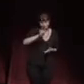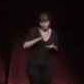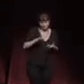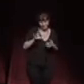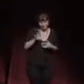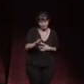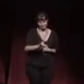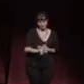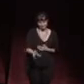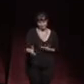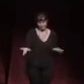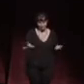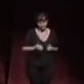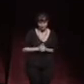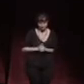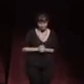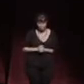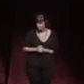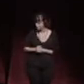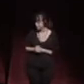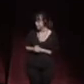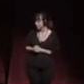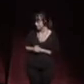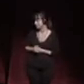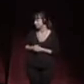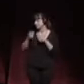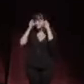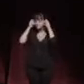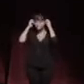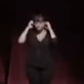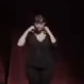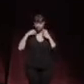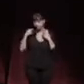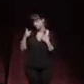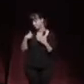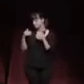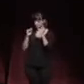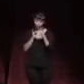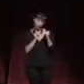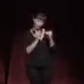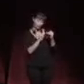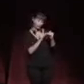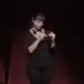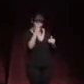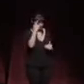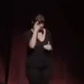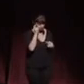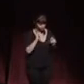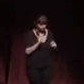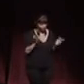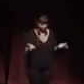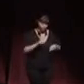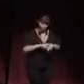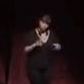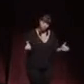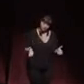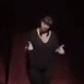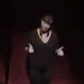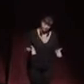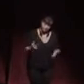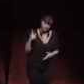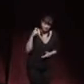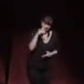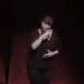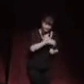Eu concordo com você. Eu acho que é uma questão contemporânea mesmo. E acho que é uma questão contemporânea para todos